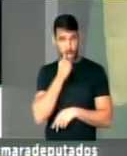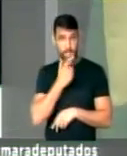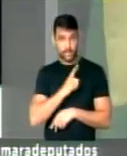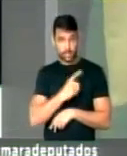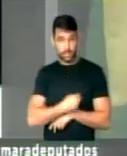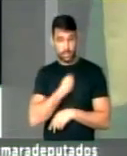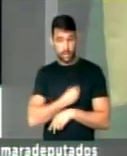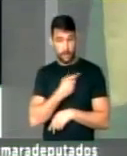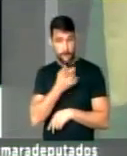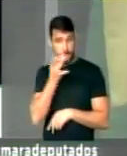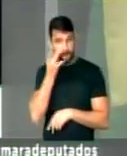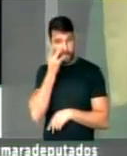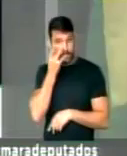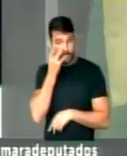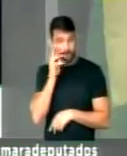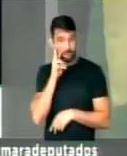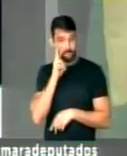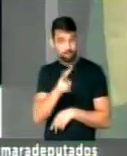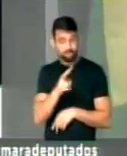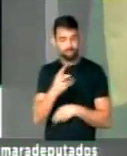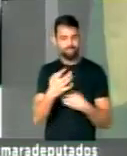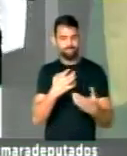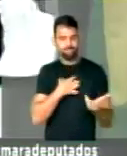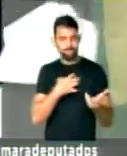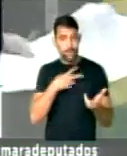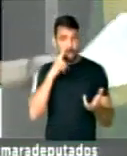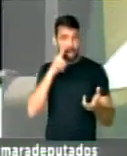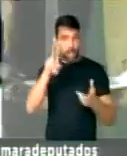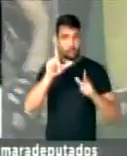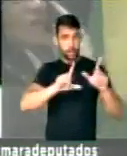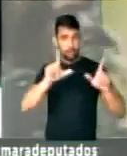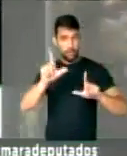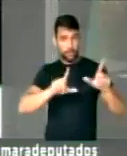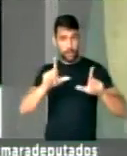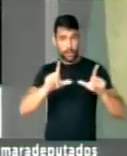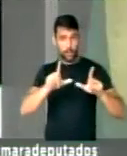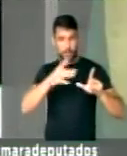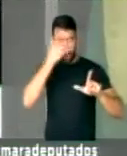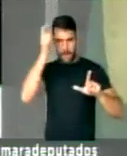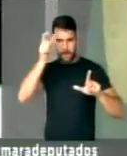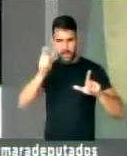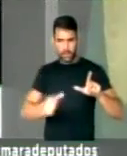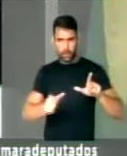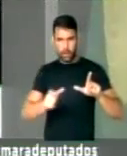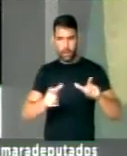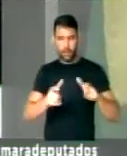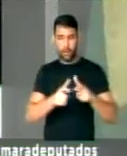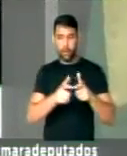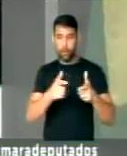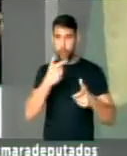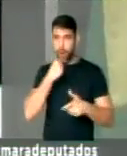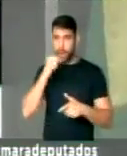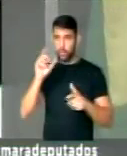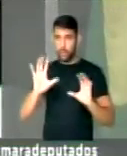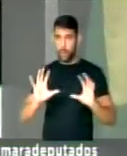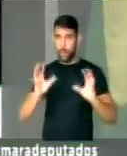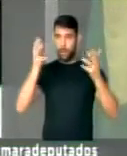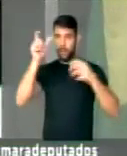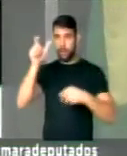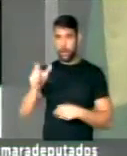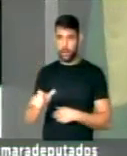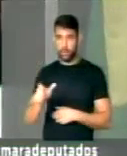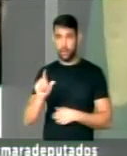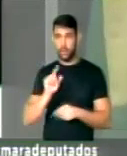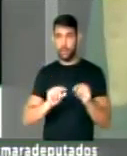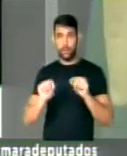estamos presenciando e vendo na televisão uma pessoa, um grande homem comemorado